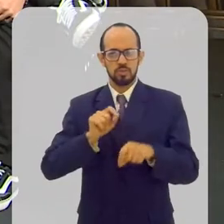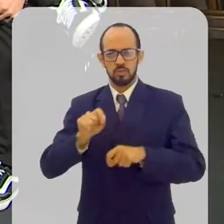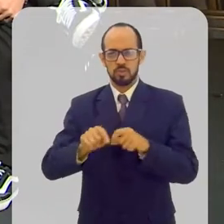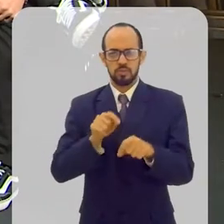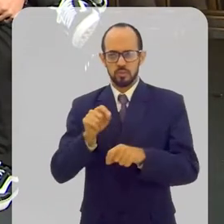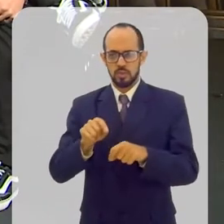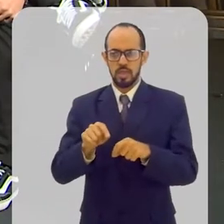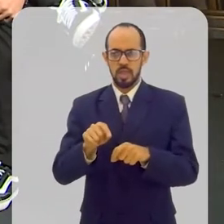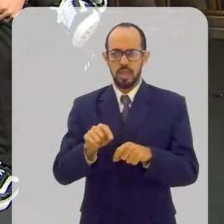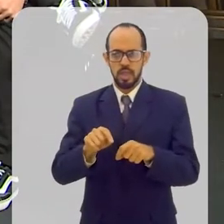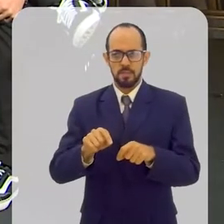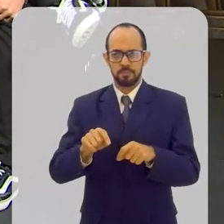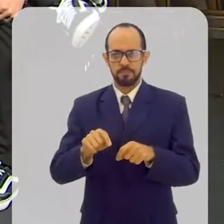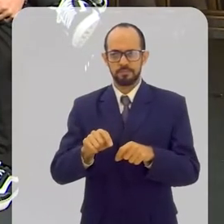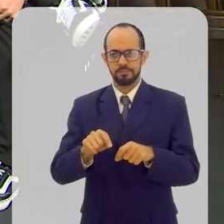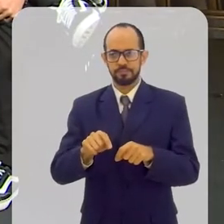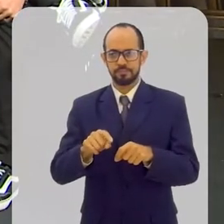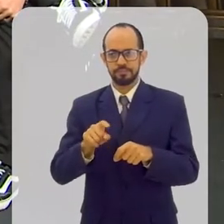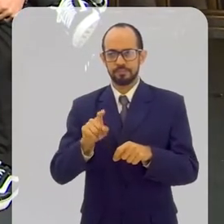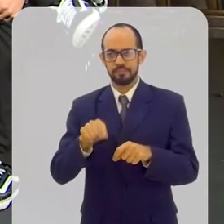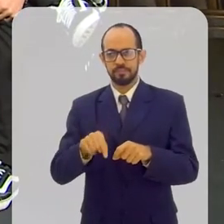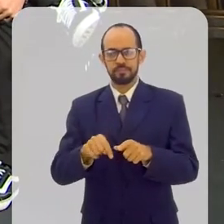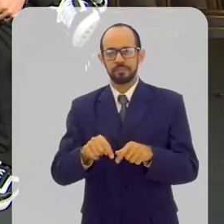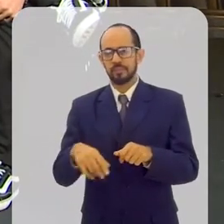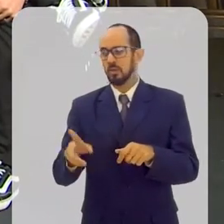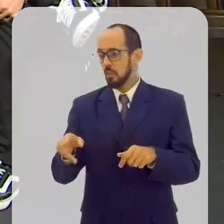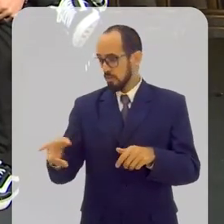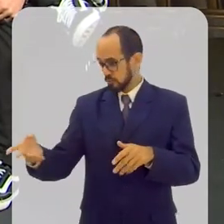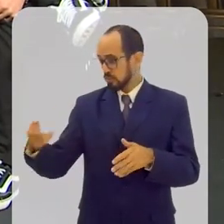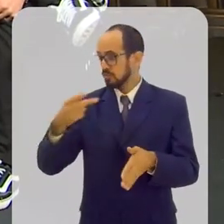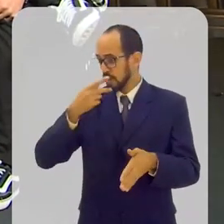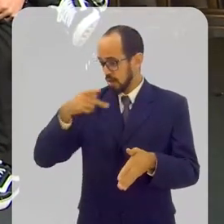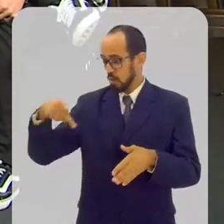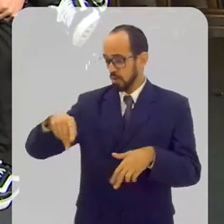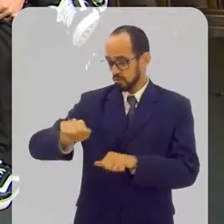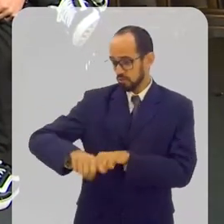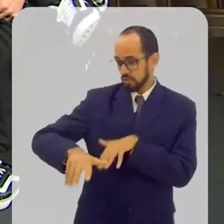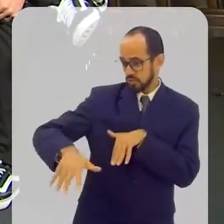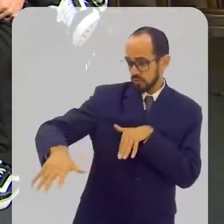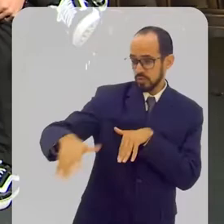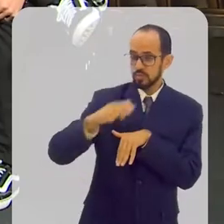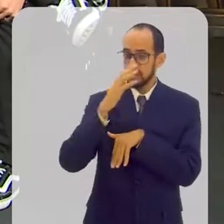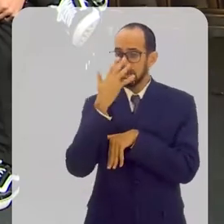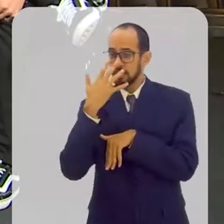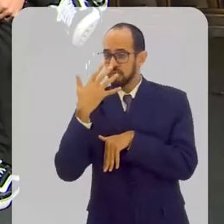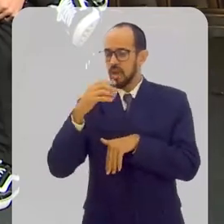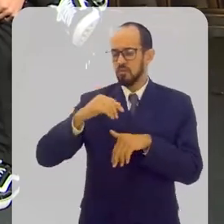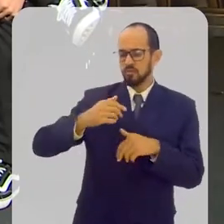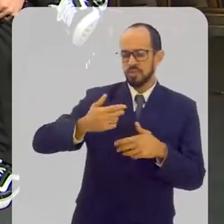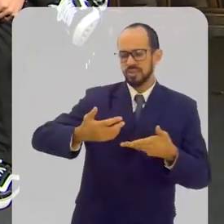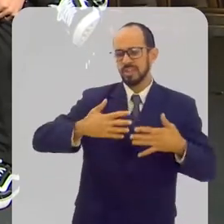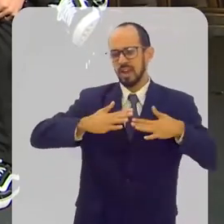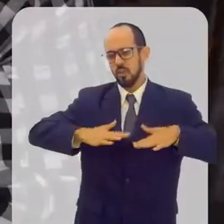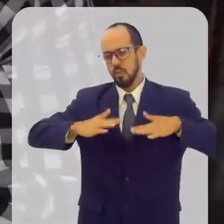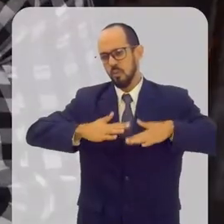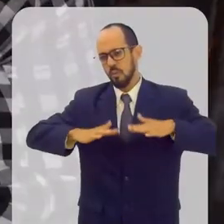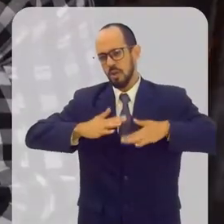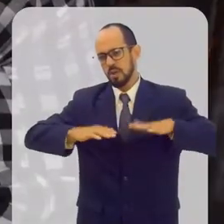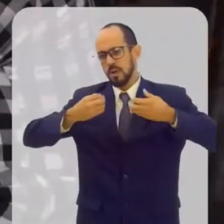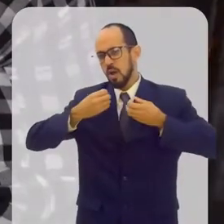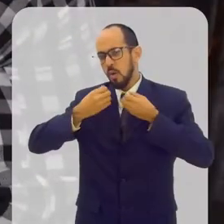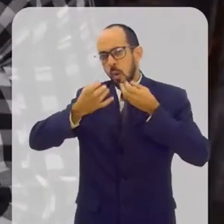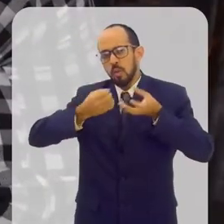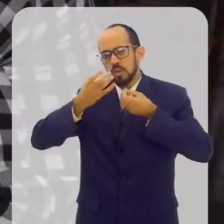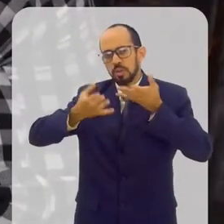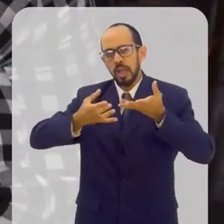essa história. Filme, música. Como você mesmo falou do desfile da Grande Rio. Foi uma forma leve de levar a história de Exu